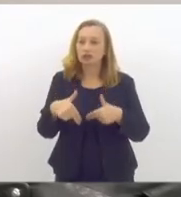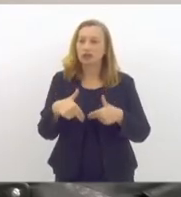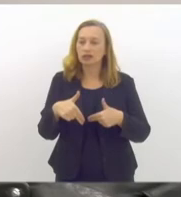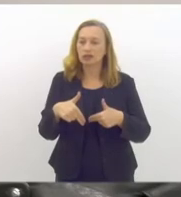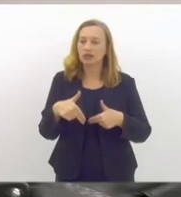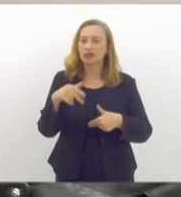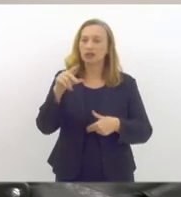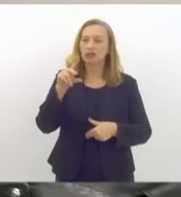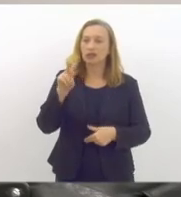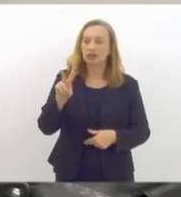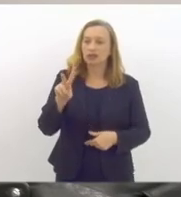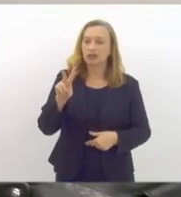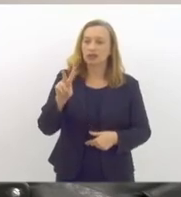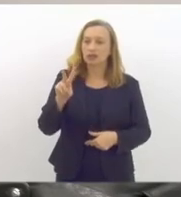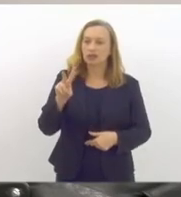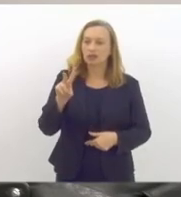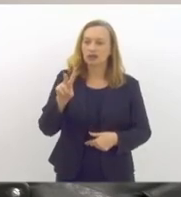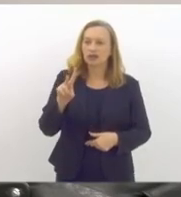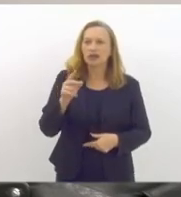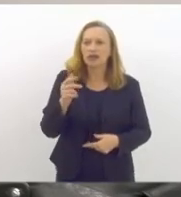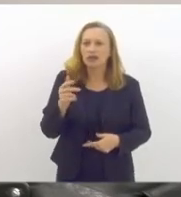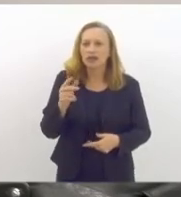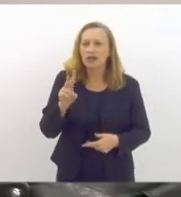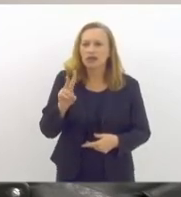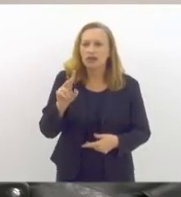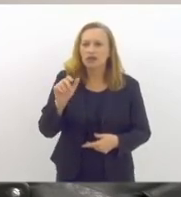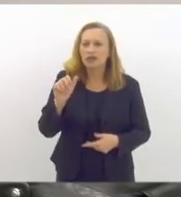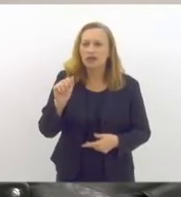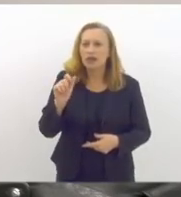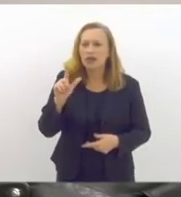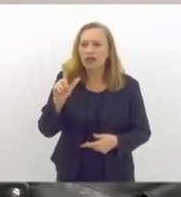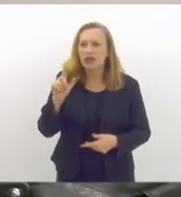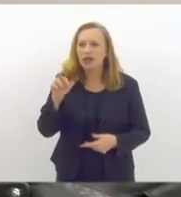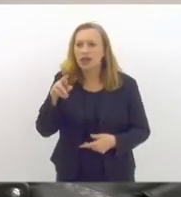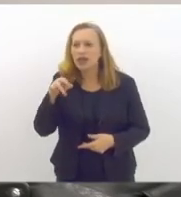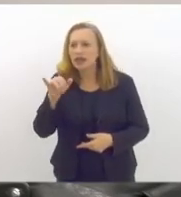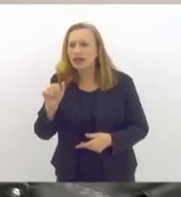para a Valéria Pedro, né?